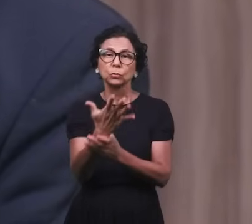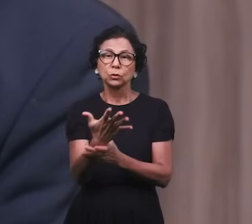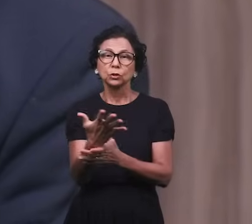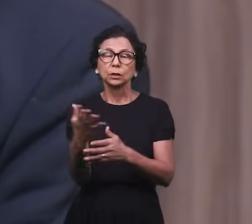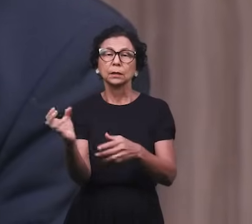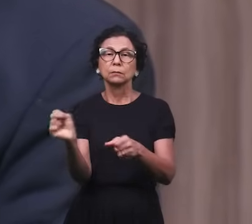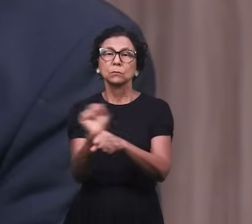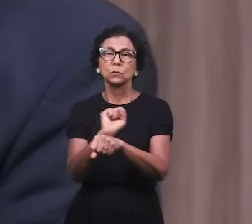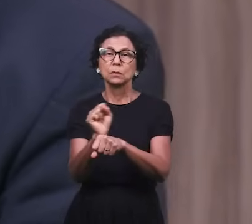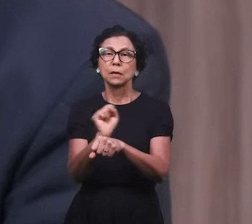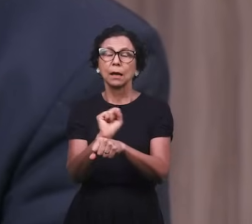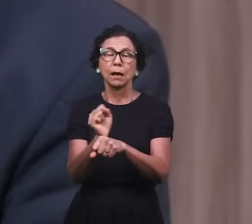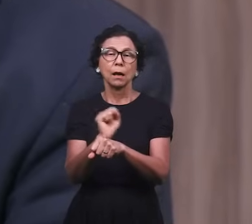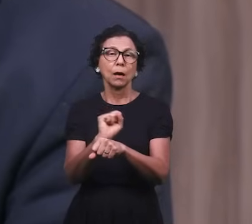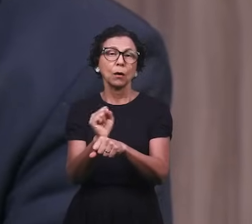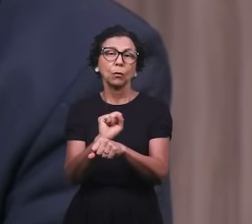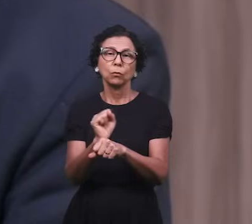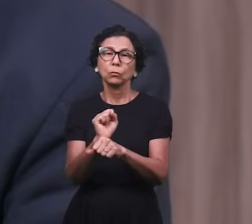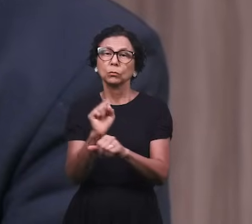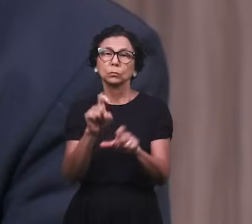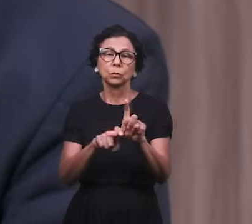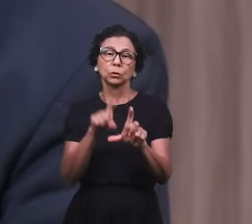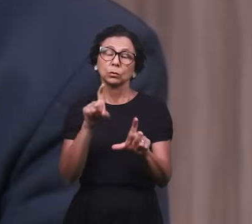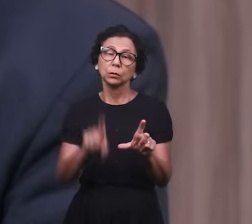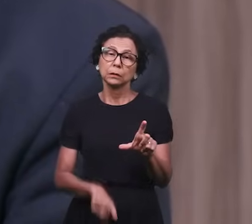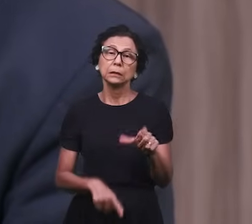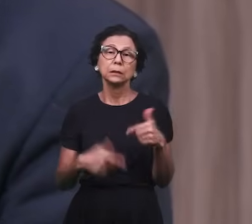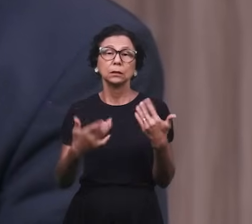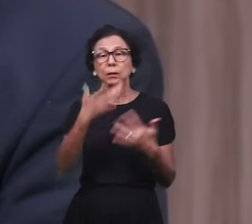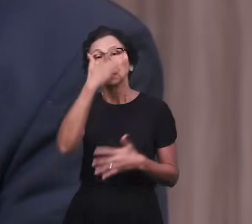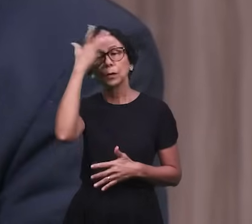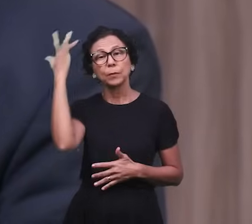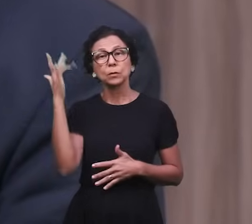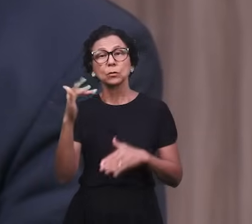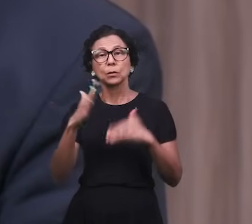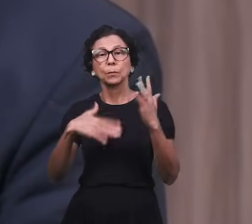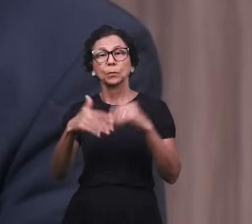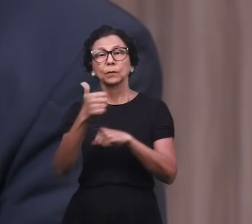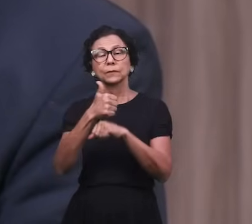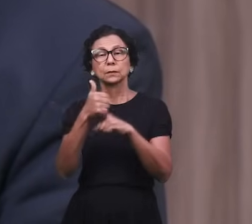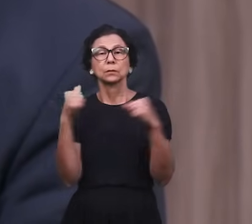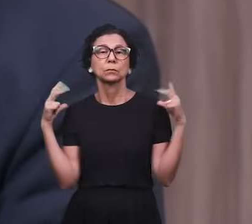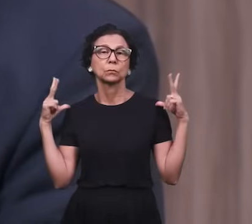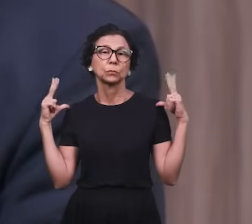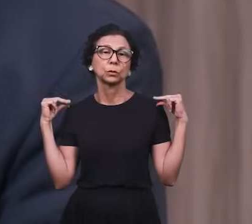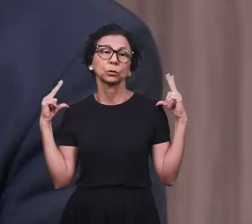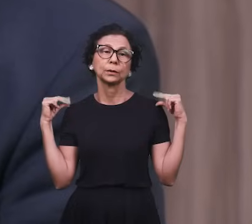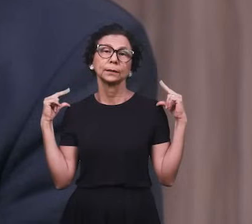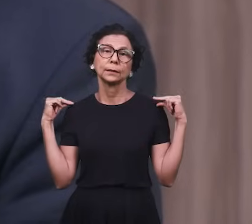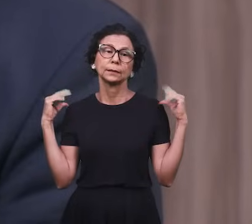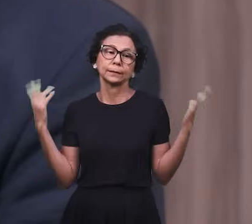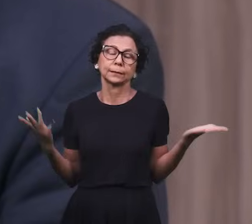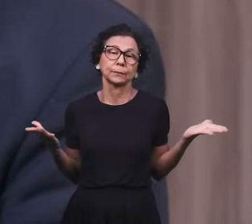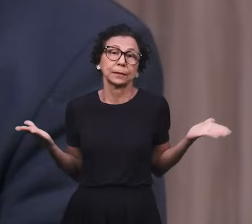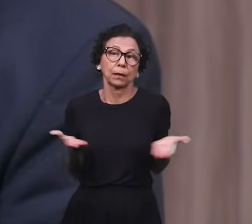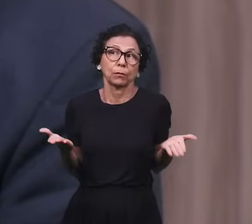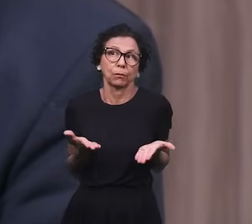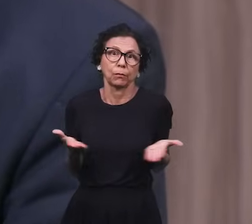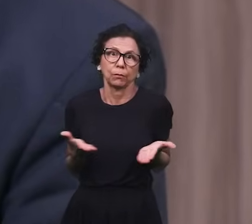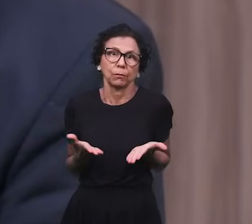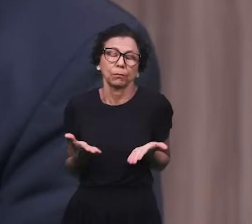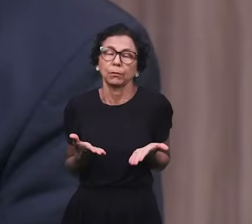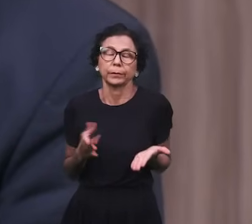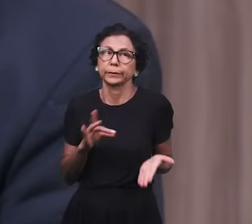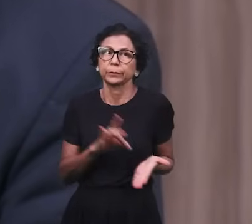autônomos. Isso poderá colocar em risco o trabalho dos motoristas de carro. Né? Então, está em risco. Isso não é uma coisa